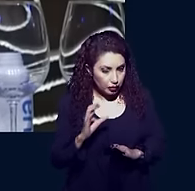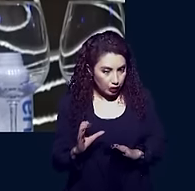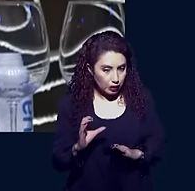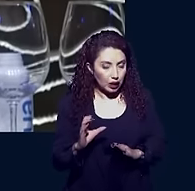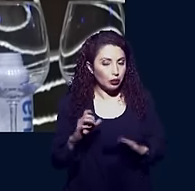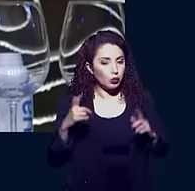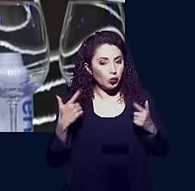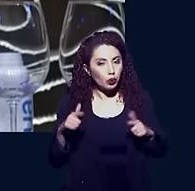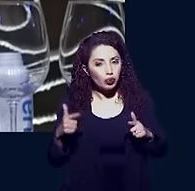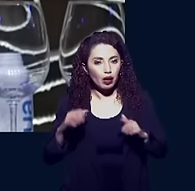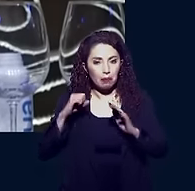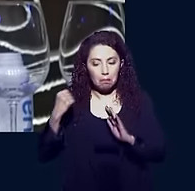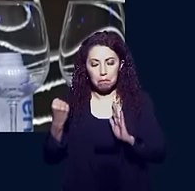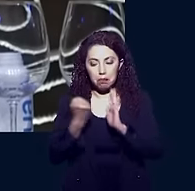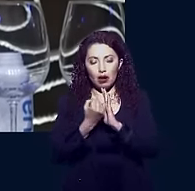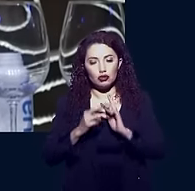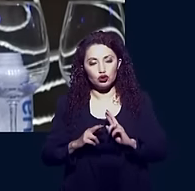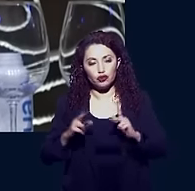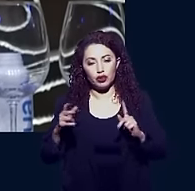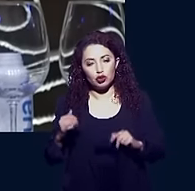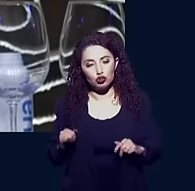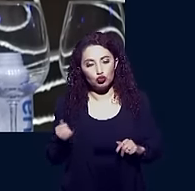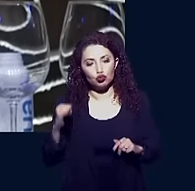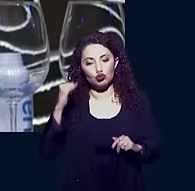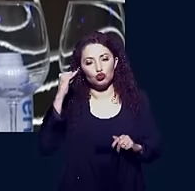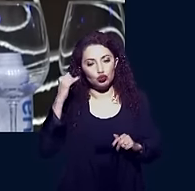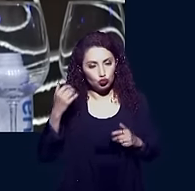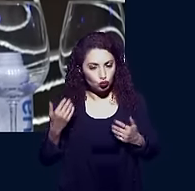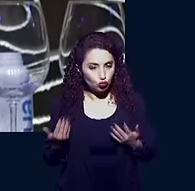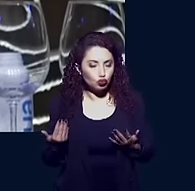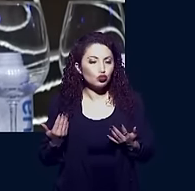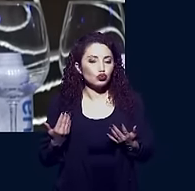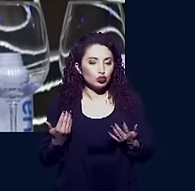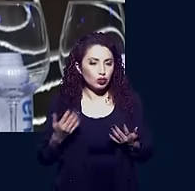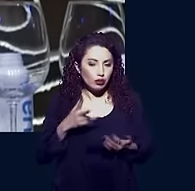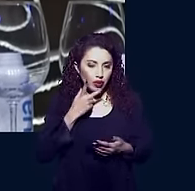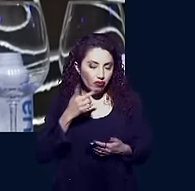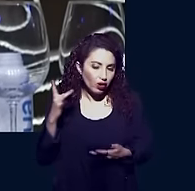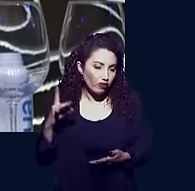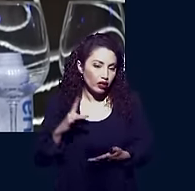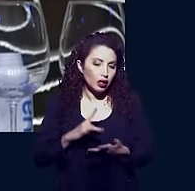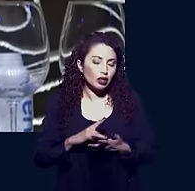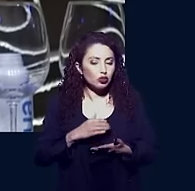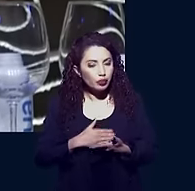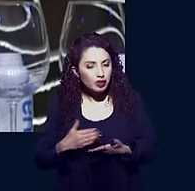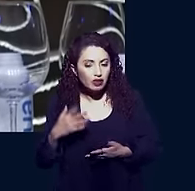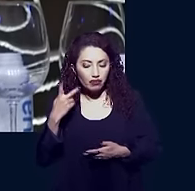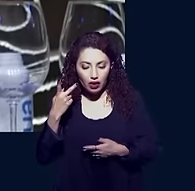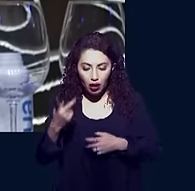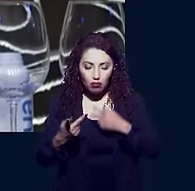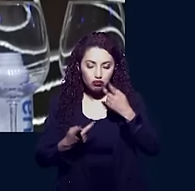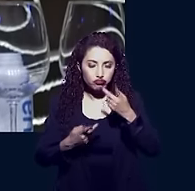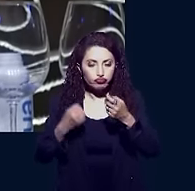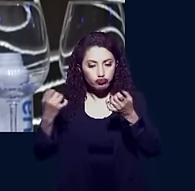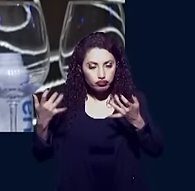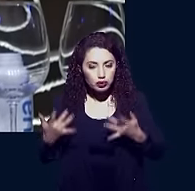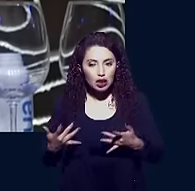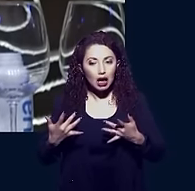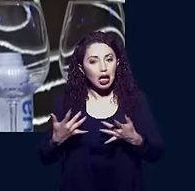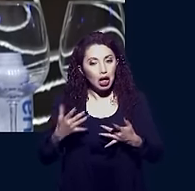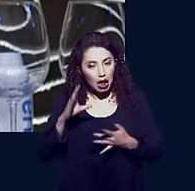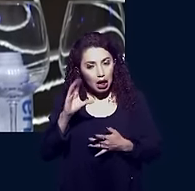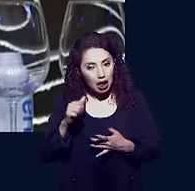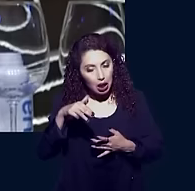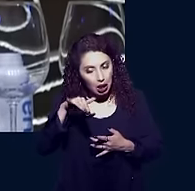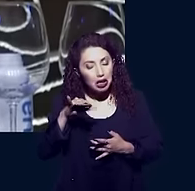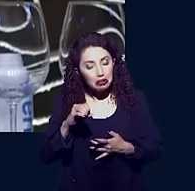impacto que o diferencial de juros vai ter no câmbio e e para falar a verdade desde que eu comecei a falar disso câmbio tá tá surpreendendo positivamente tá o câmbio